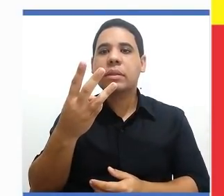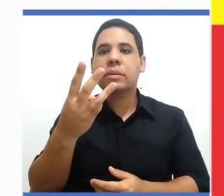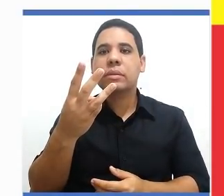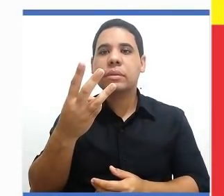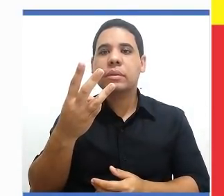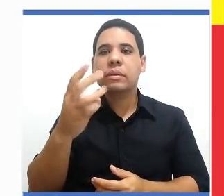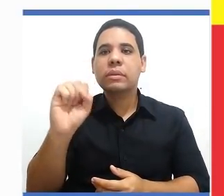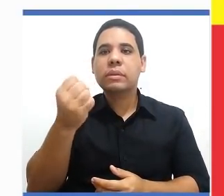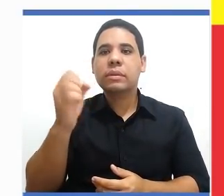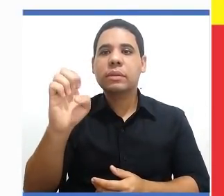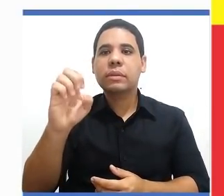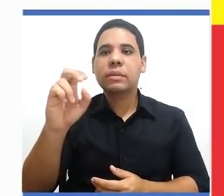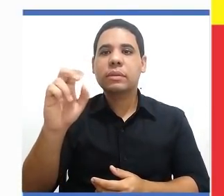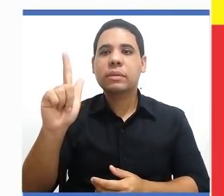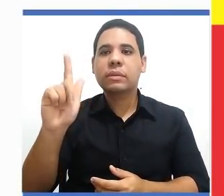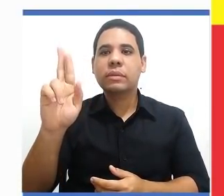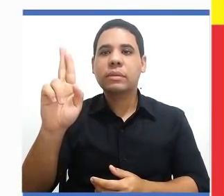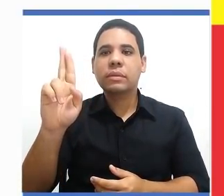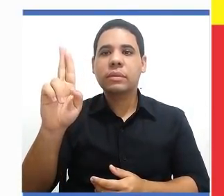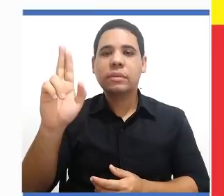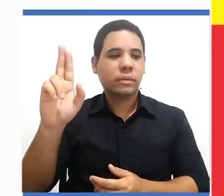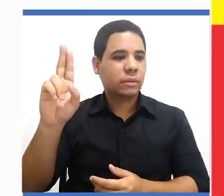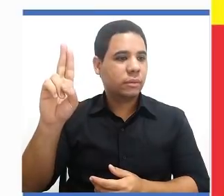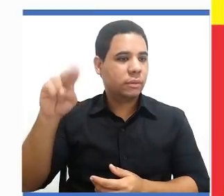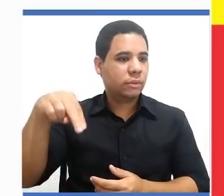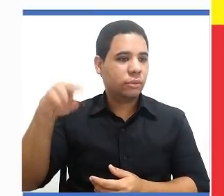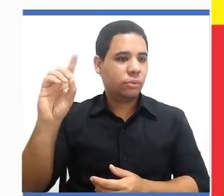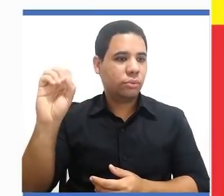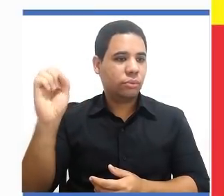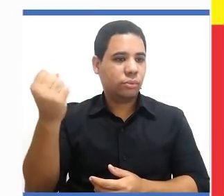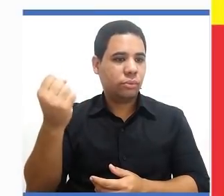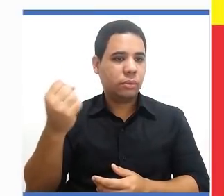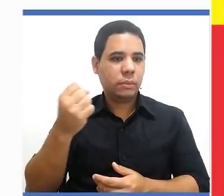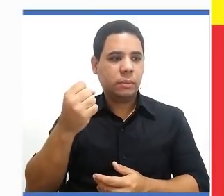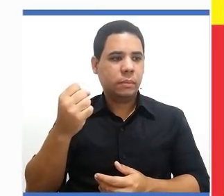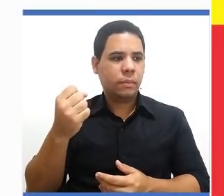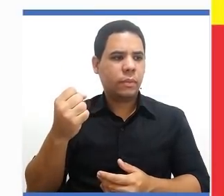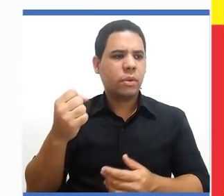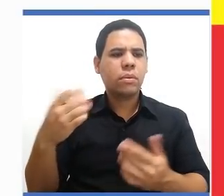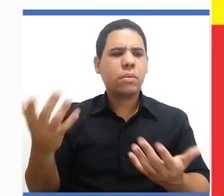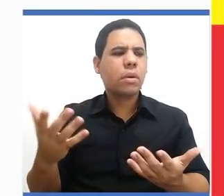Sabe-se que cada gota contém volume de 0,2 mililitros.